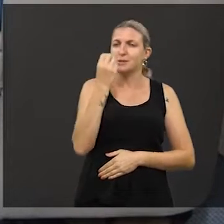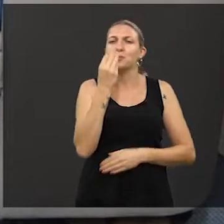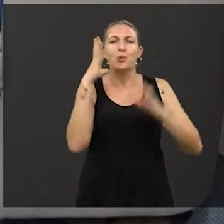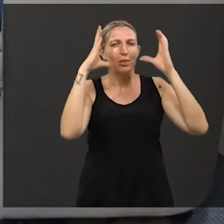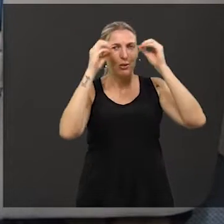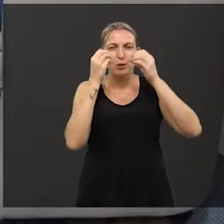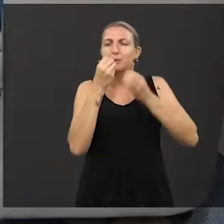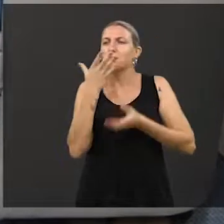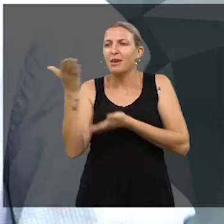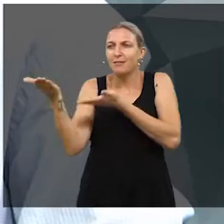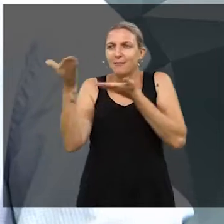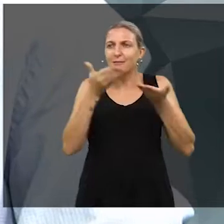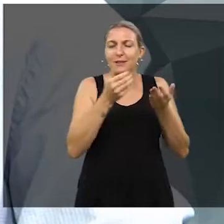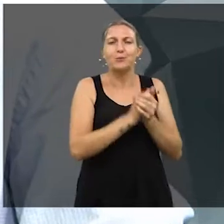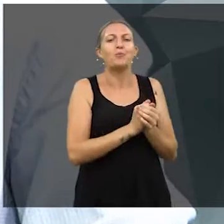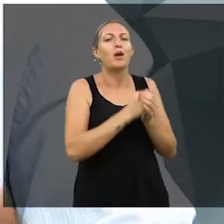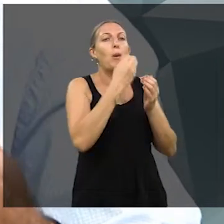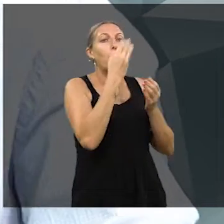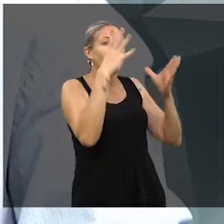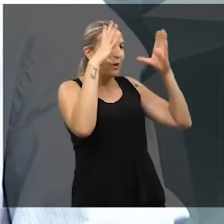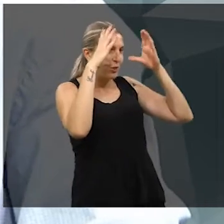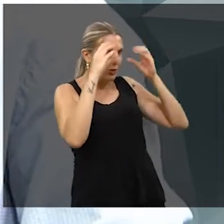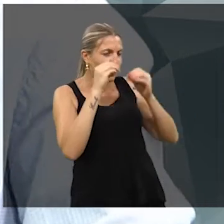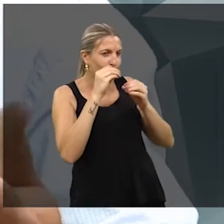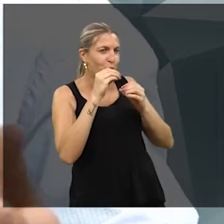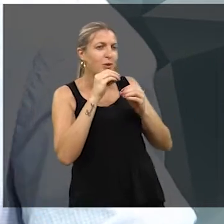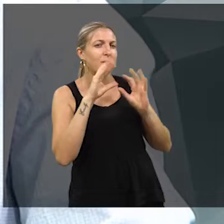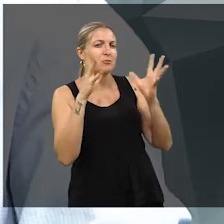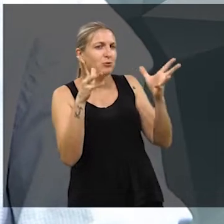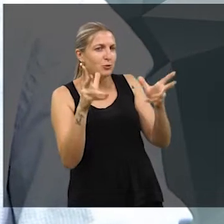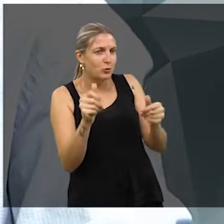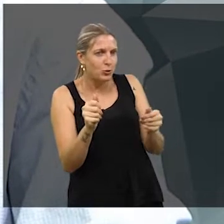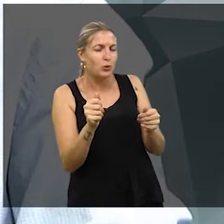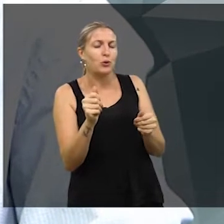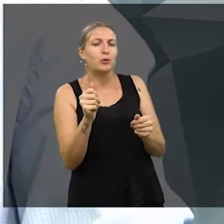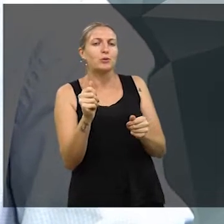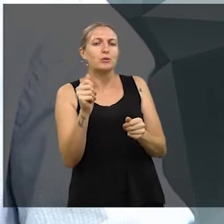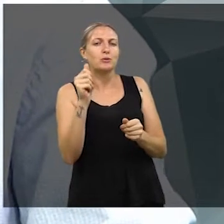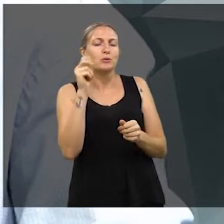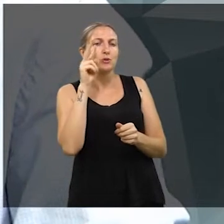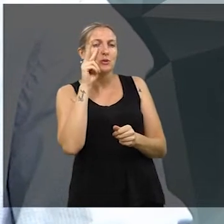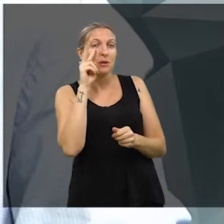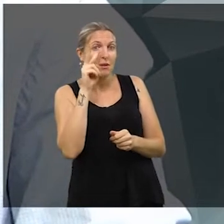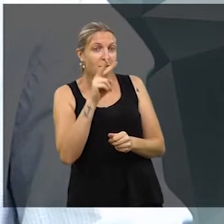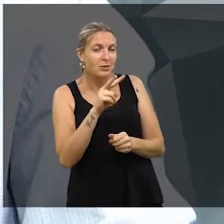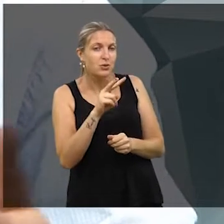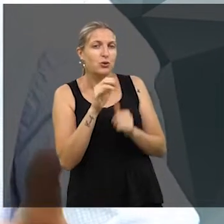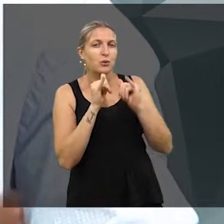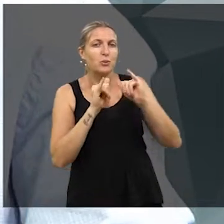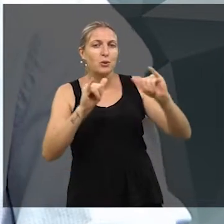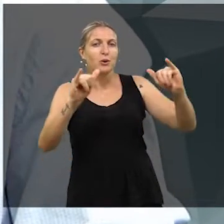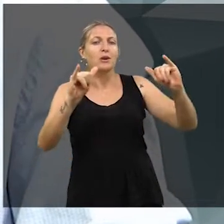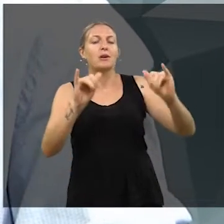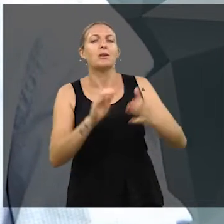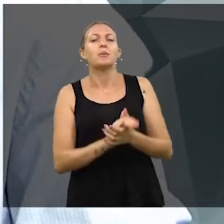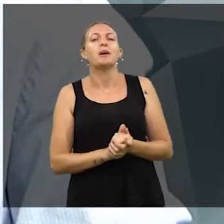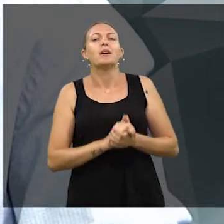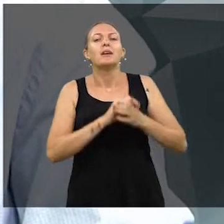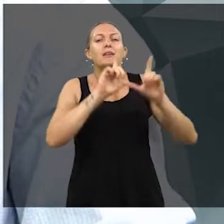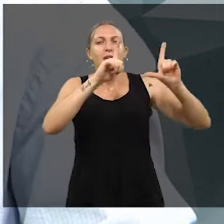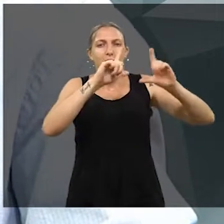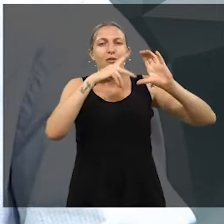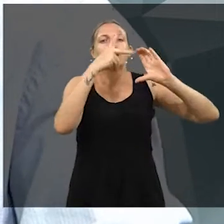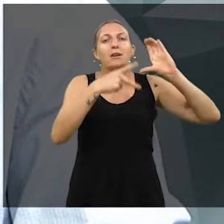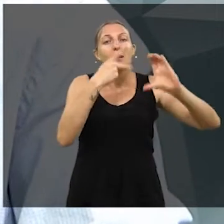muito bem-vindo. Boa noite Carol, boa noite a todos que estão nos acompanhando através deste programa da TV